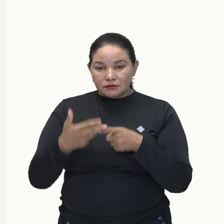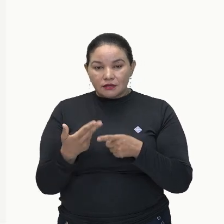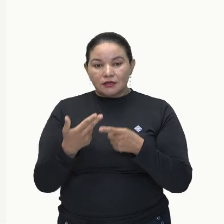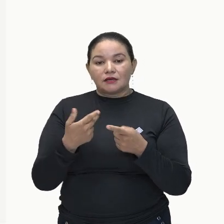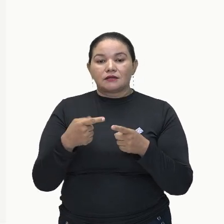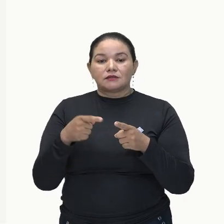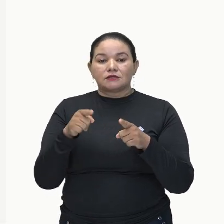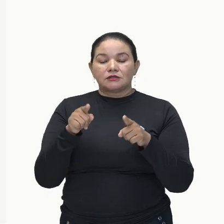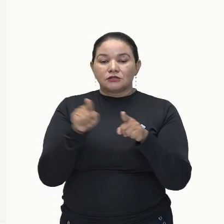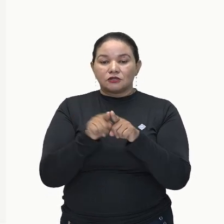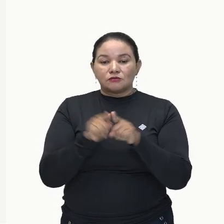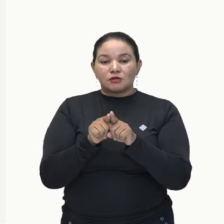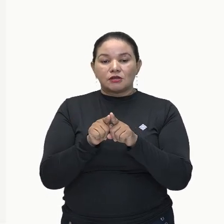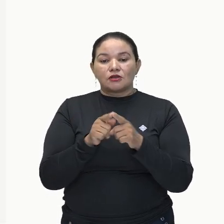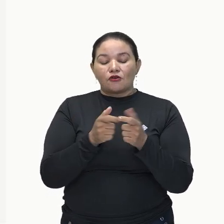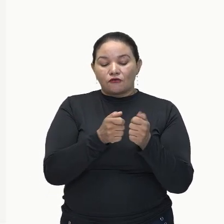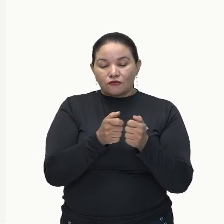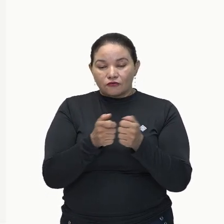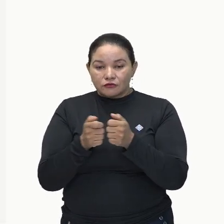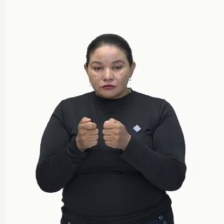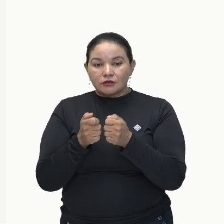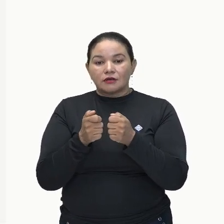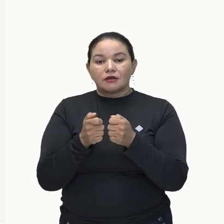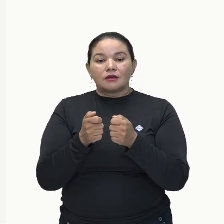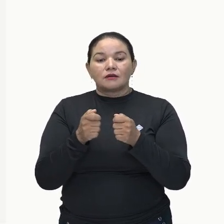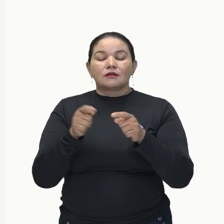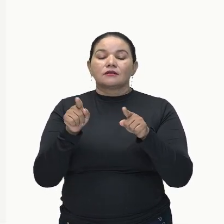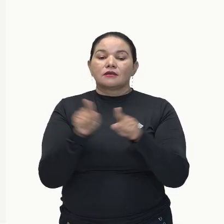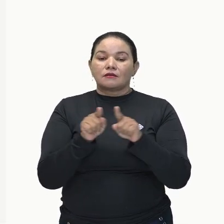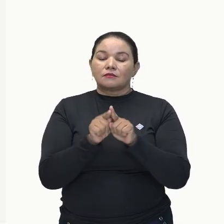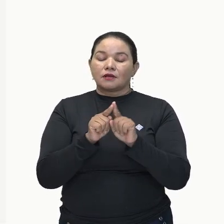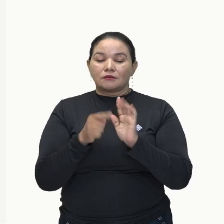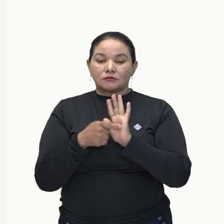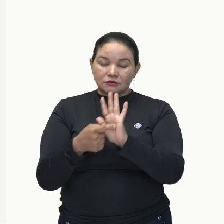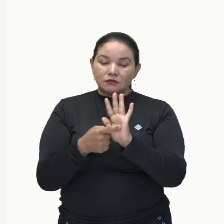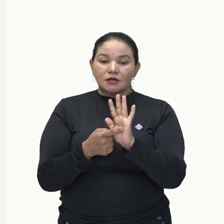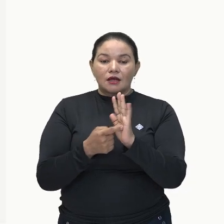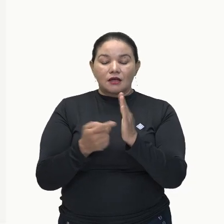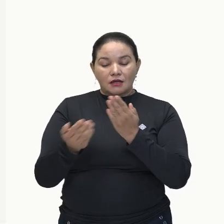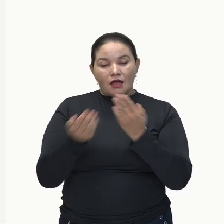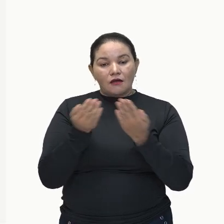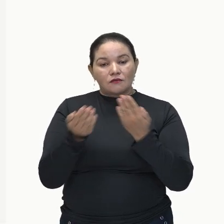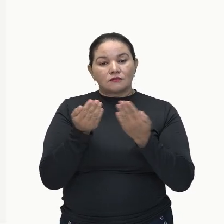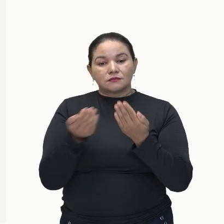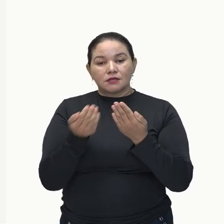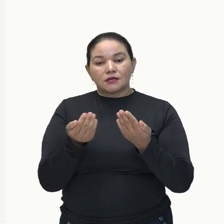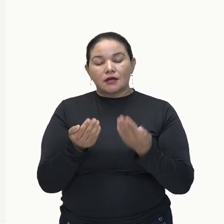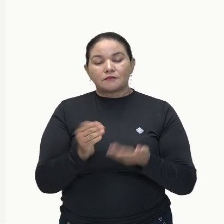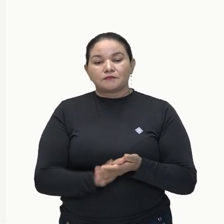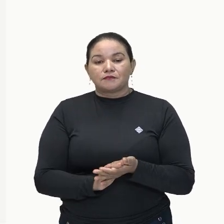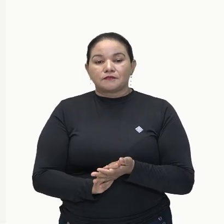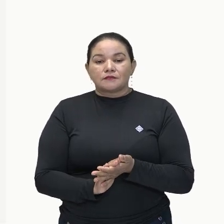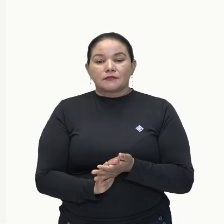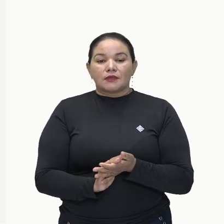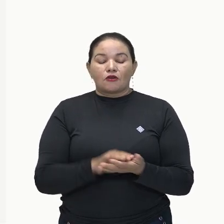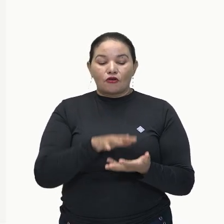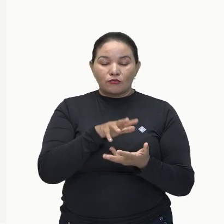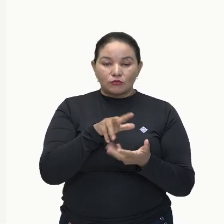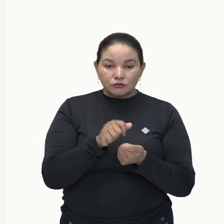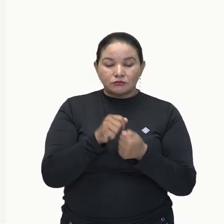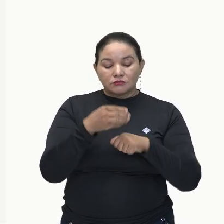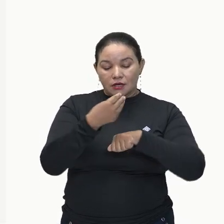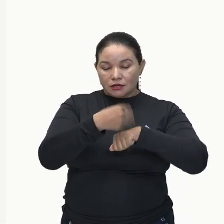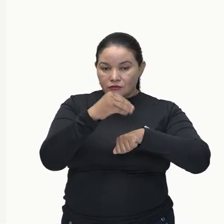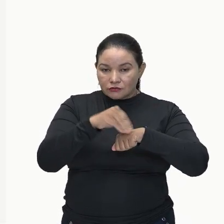nos videogames. Então, ele vai fazer essa associação entre esses dois mundos, o mundo da